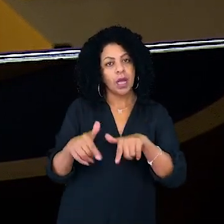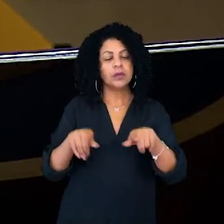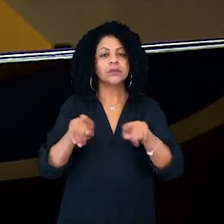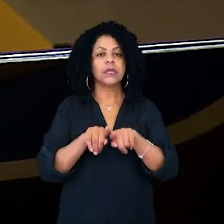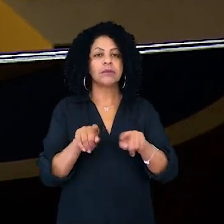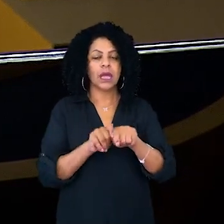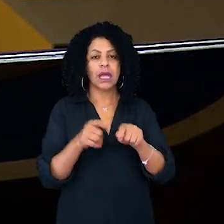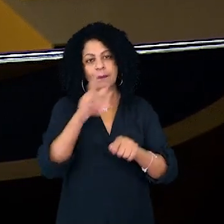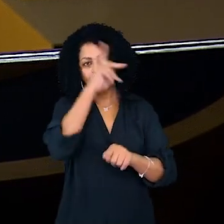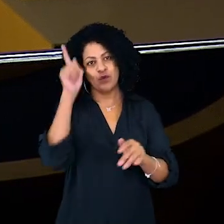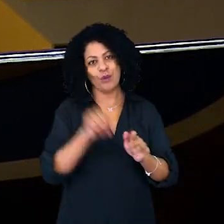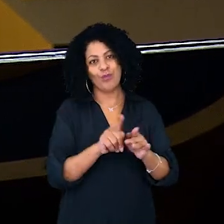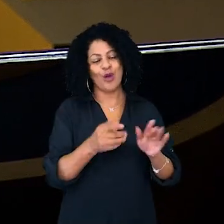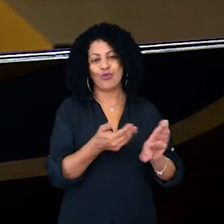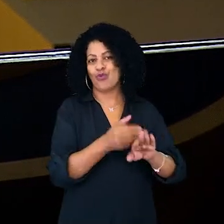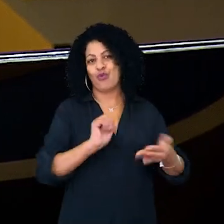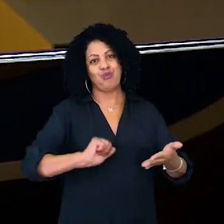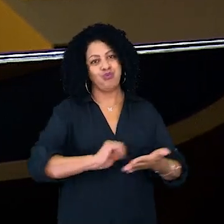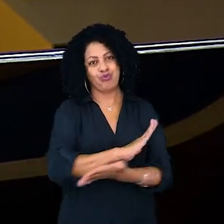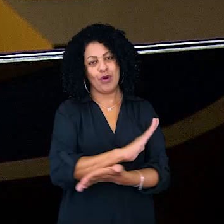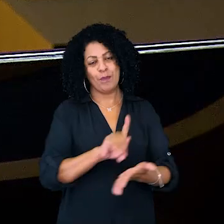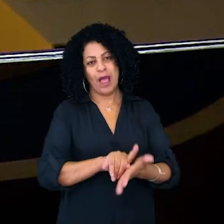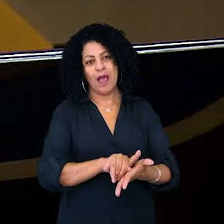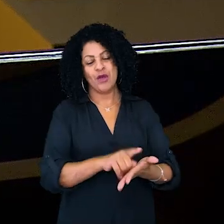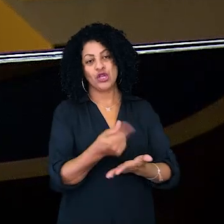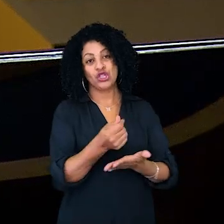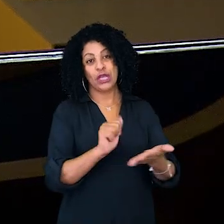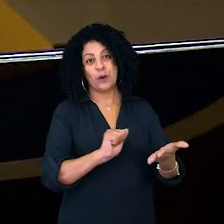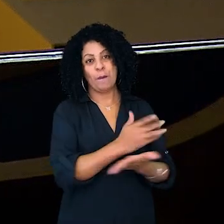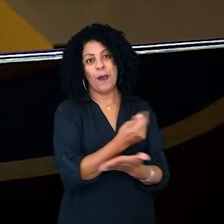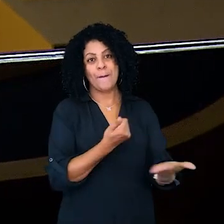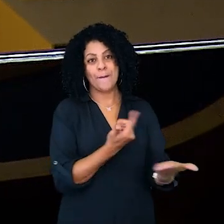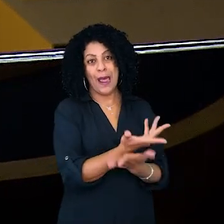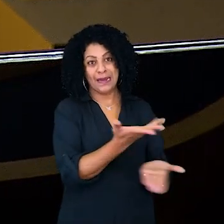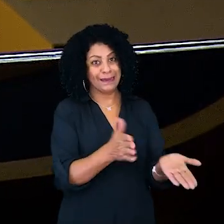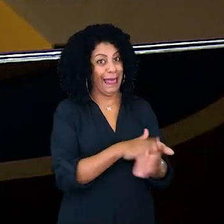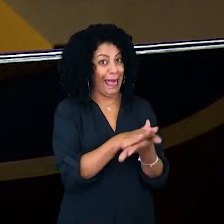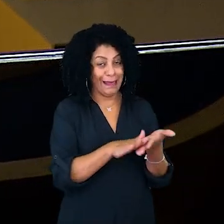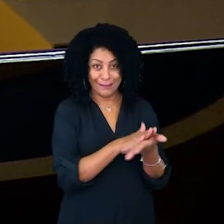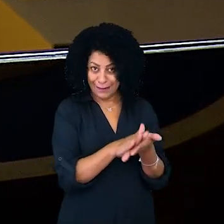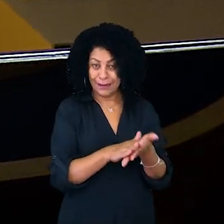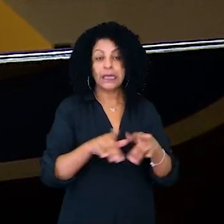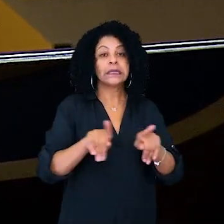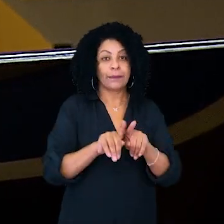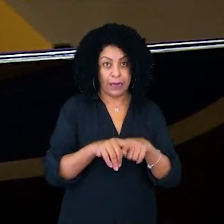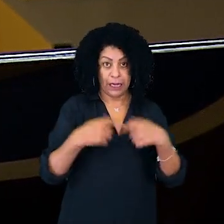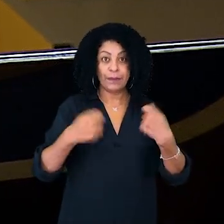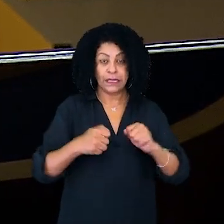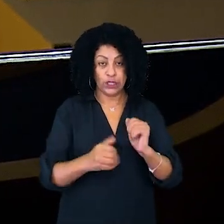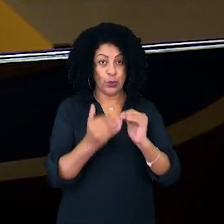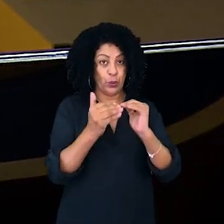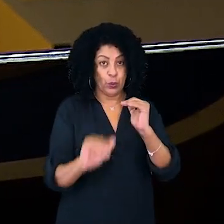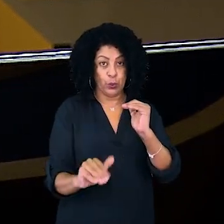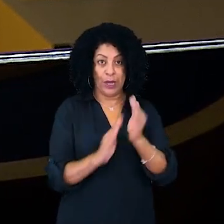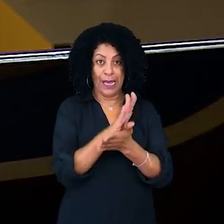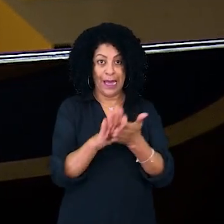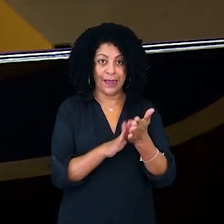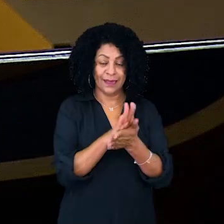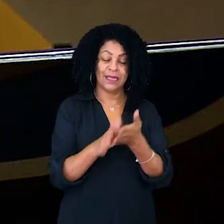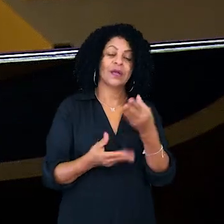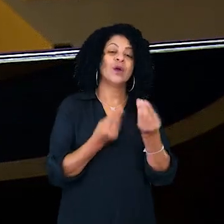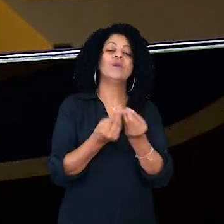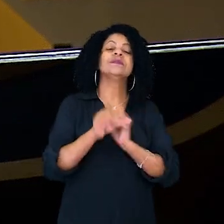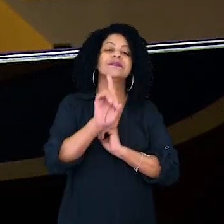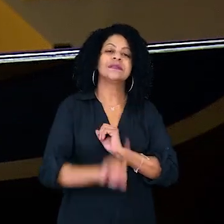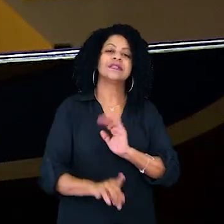trabalho, quando o desligamento seja destacado, sendo necessária a dilação probatória, o que é incompatível com a certeza